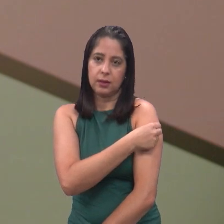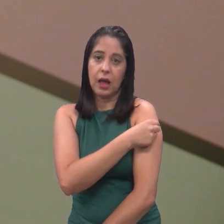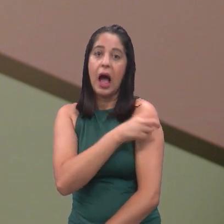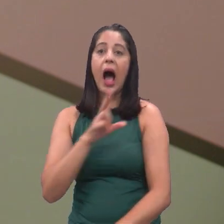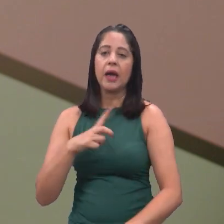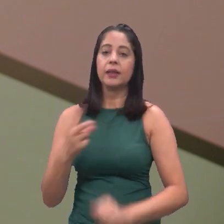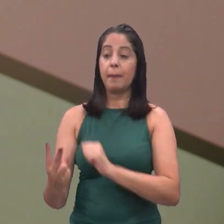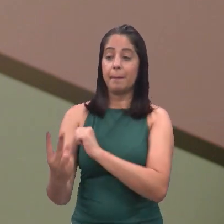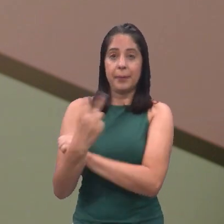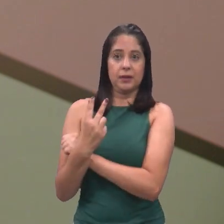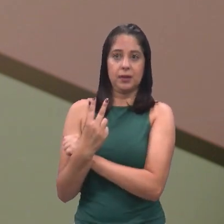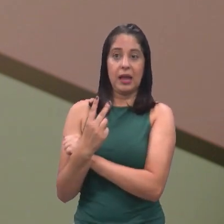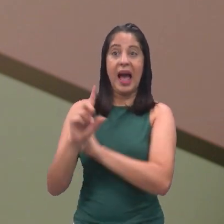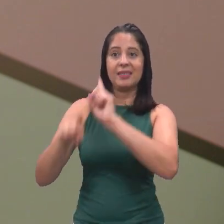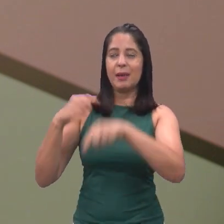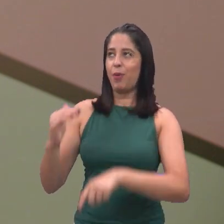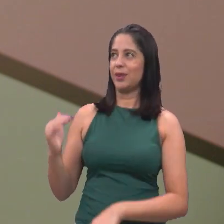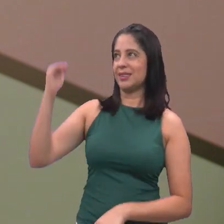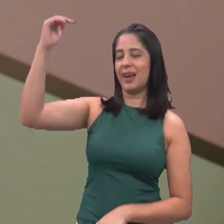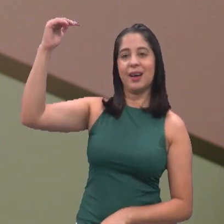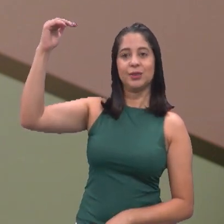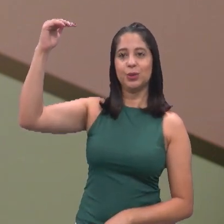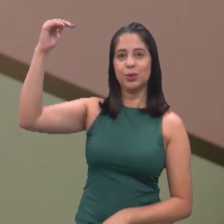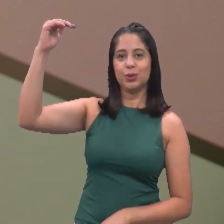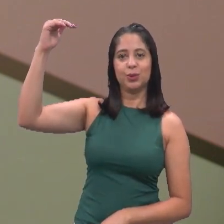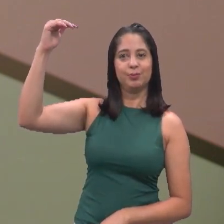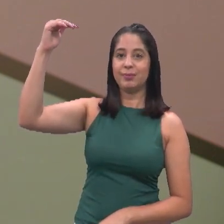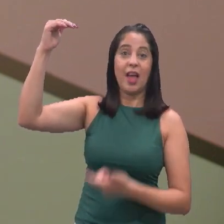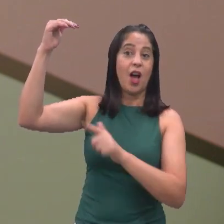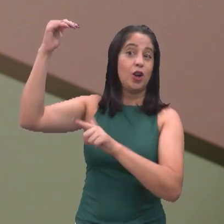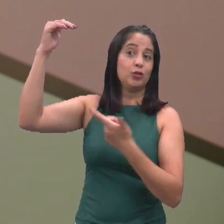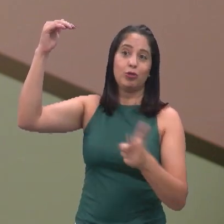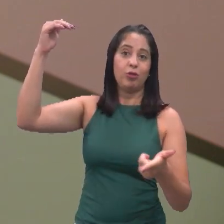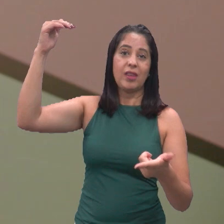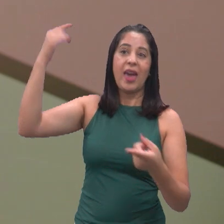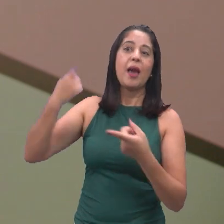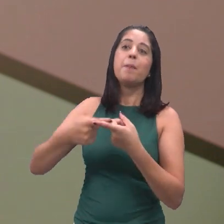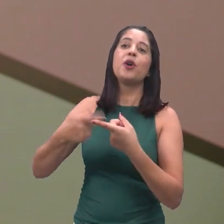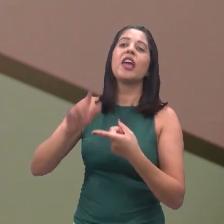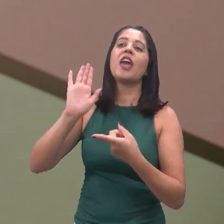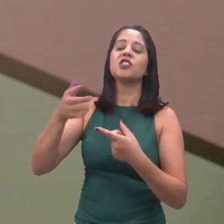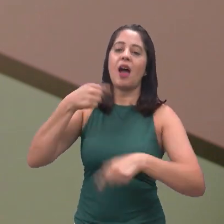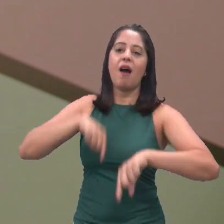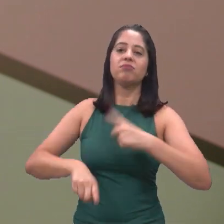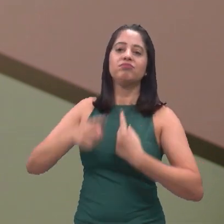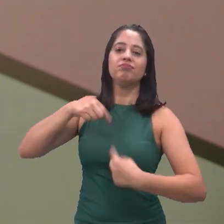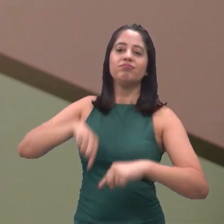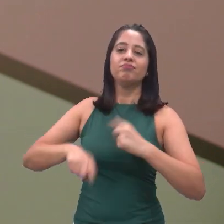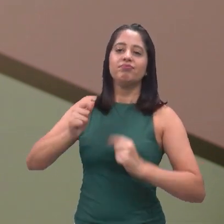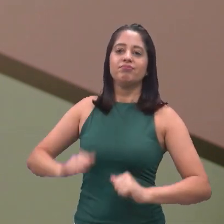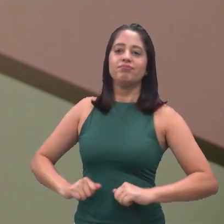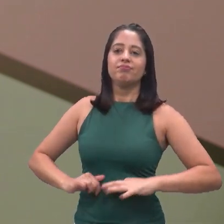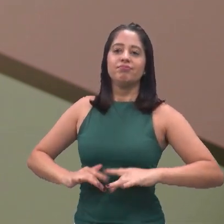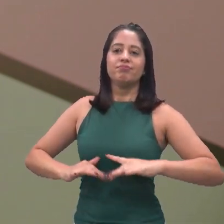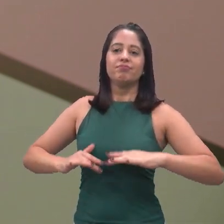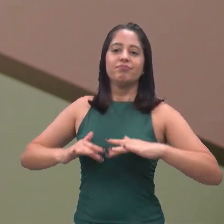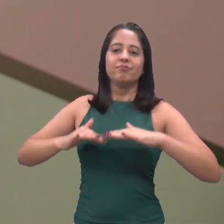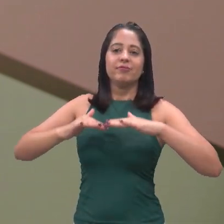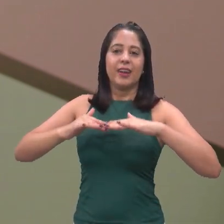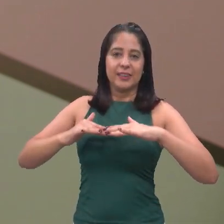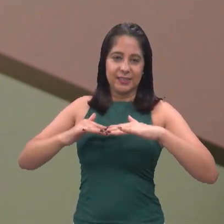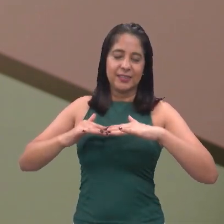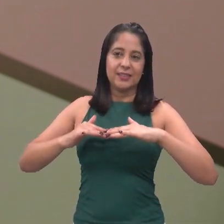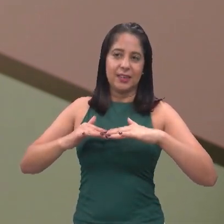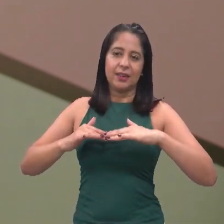ali. Depois, na fase adulta, a gente não faz mais, porque você, teoricamente, já tomou as vacinas da infância e da adolescência.